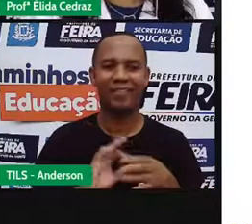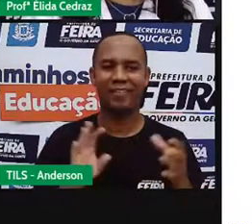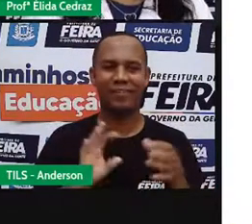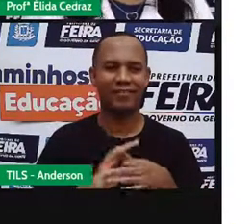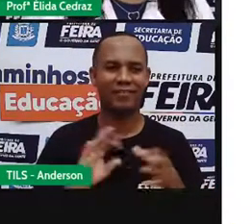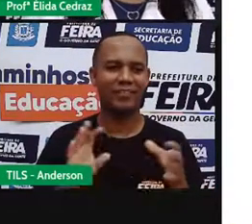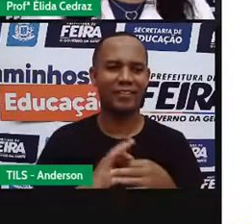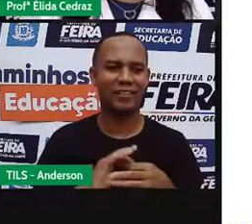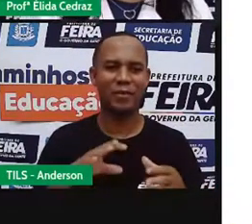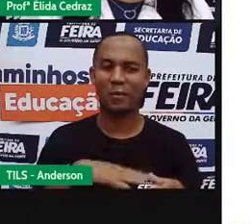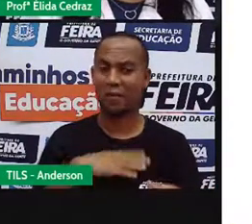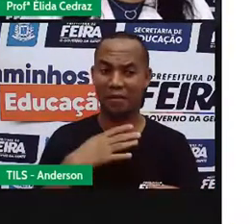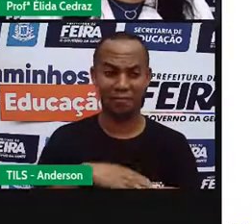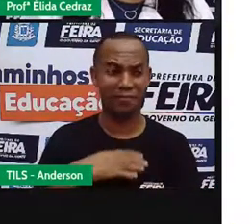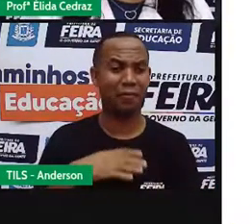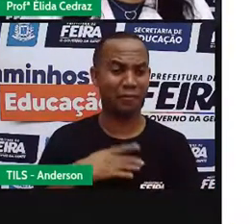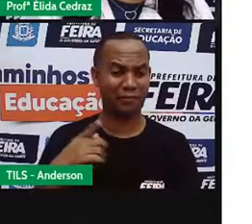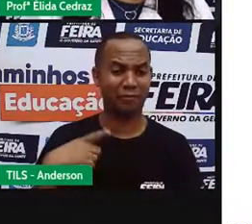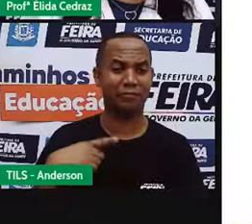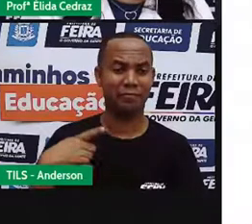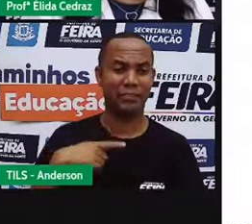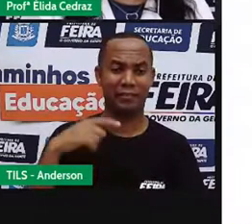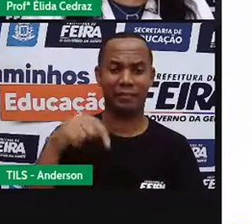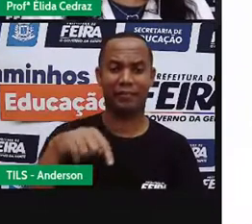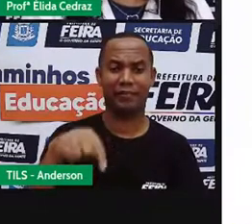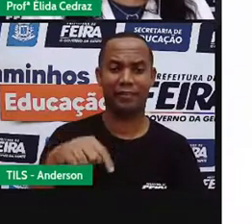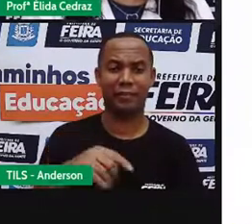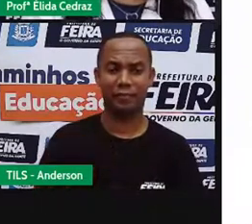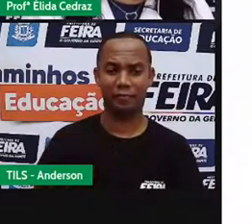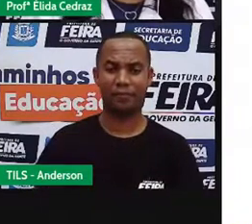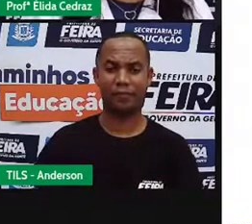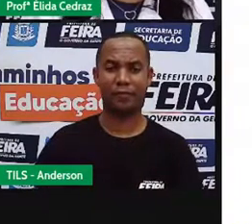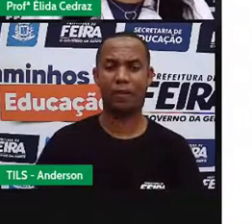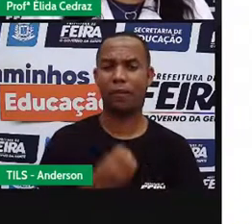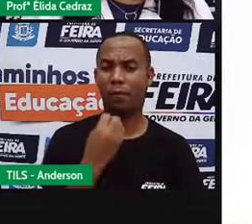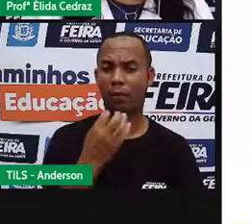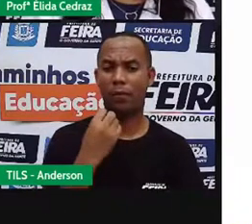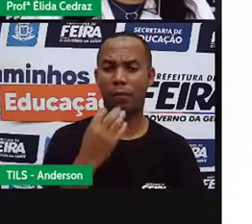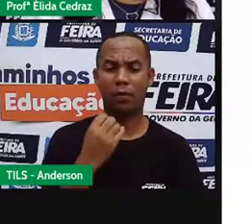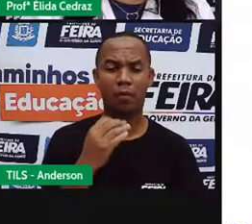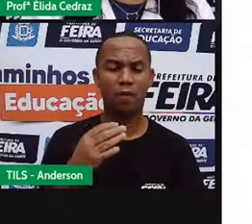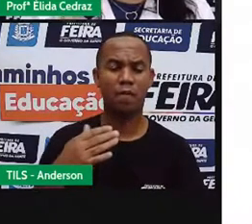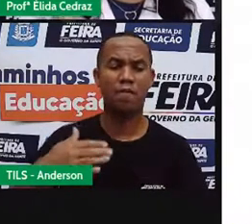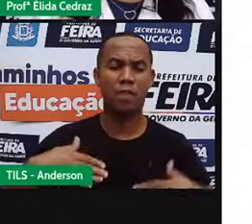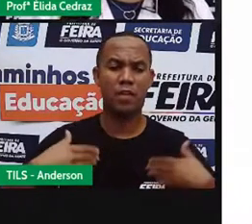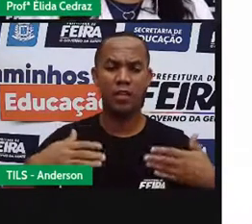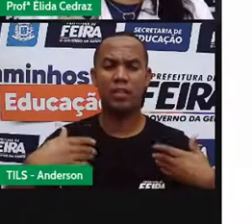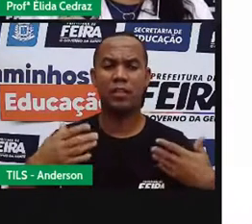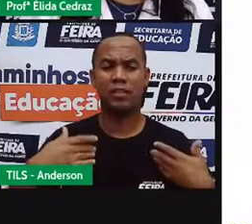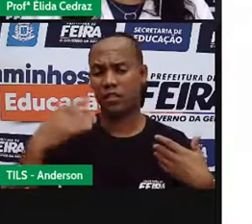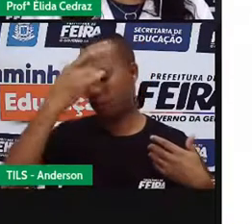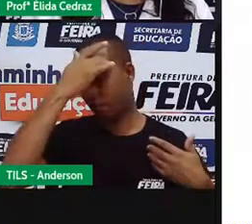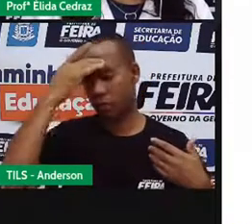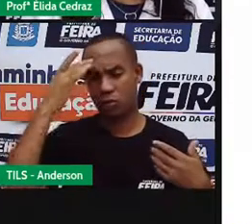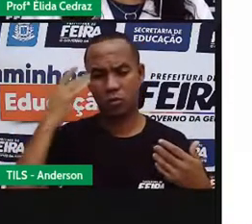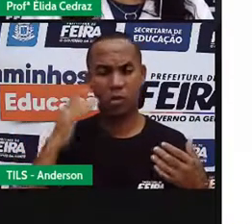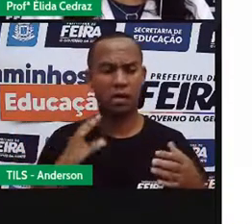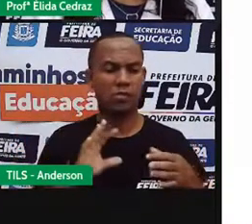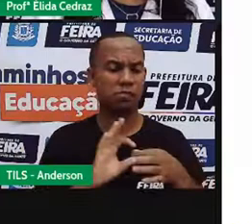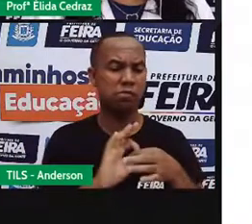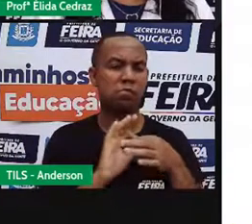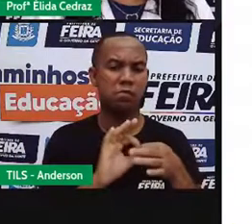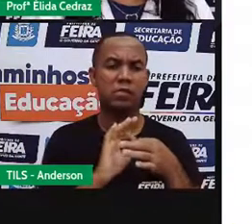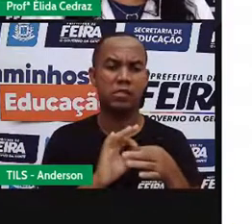lutaram bravamente contra as tropas portuguesas. Um desfile cívico e popular que reúne pessoas de todos os